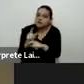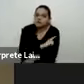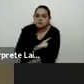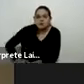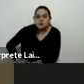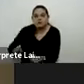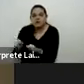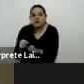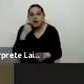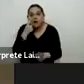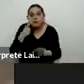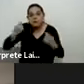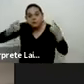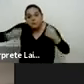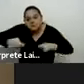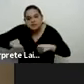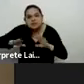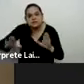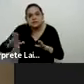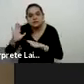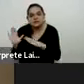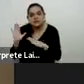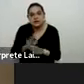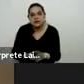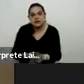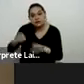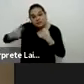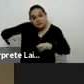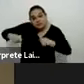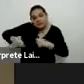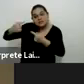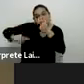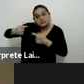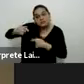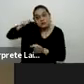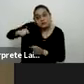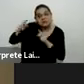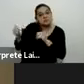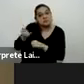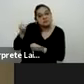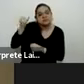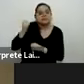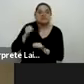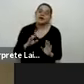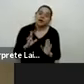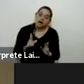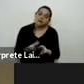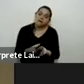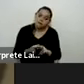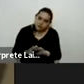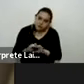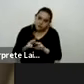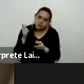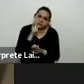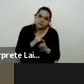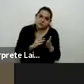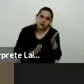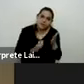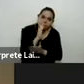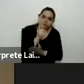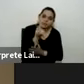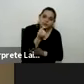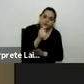a dar um passo atrás para discutir essas questões. Então, aí foi aprovado um valor de R$ 500 e o governo